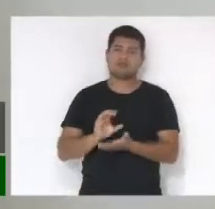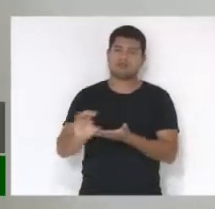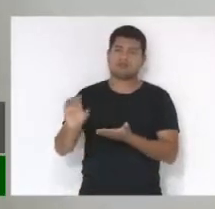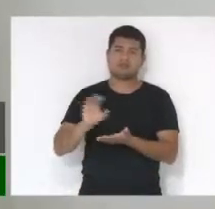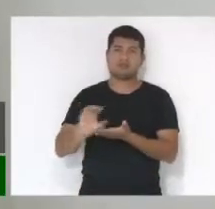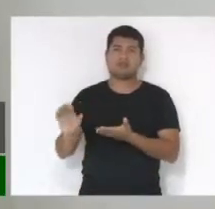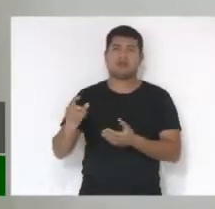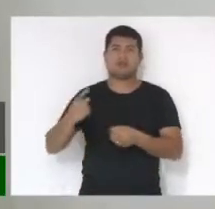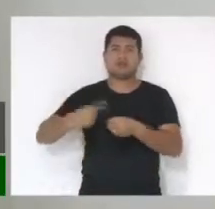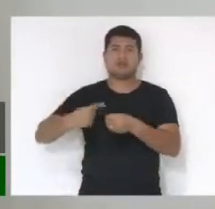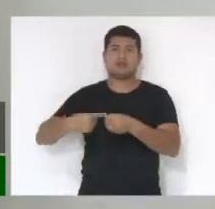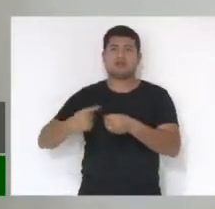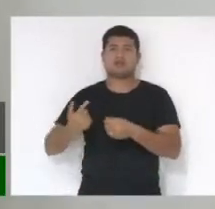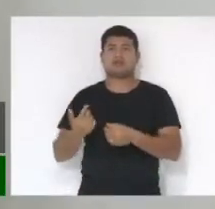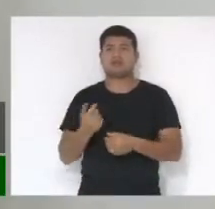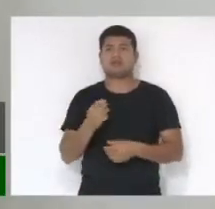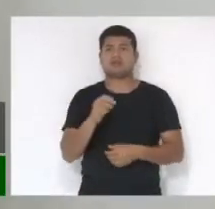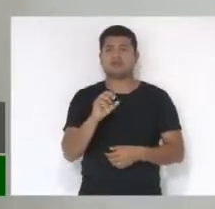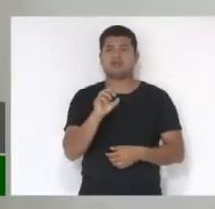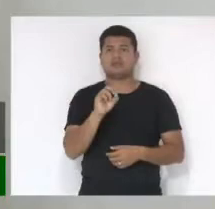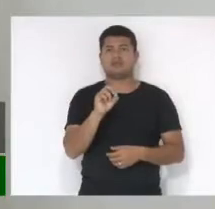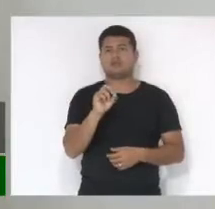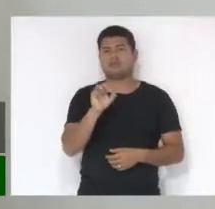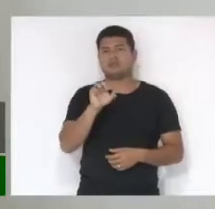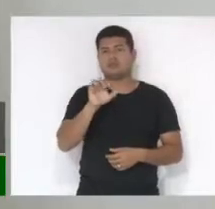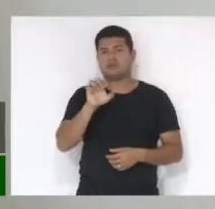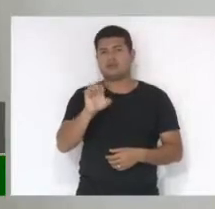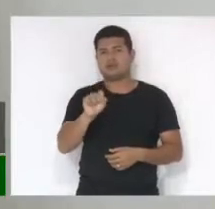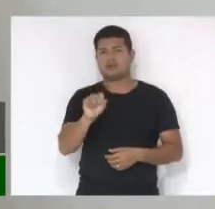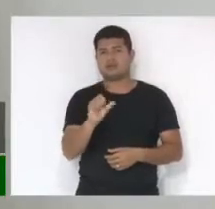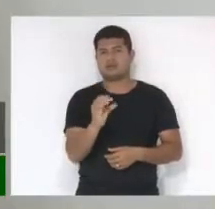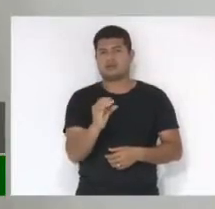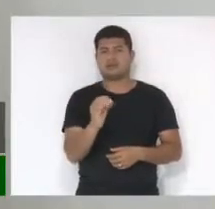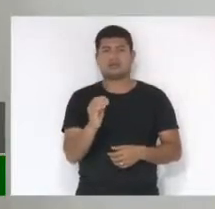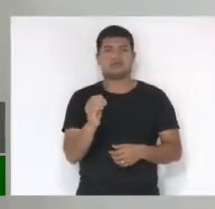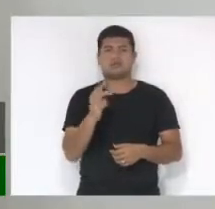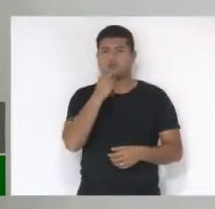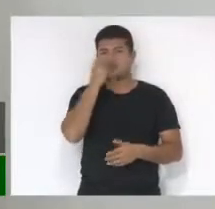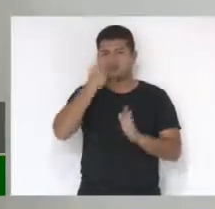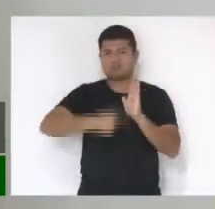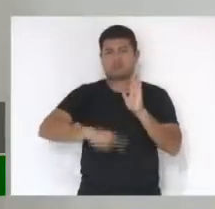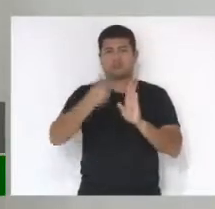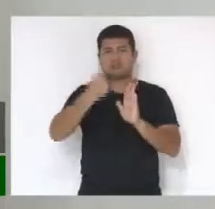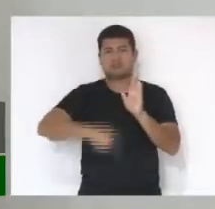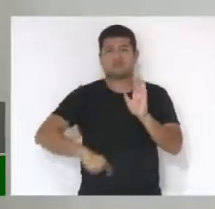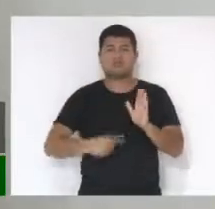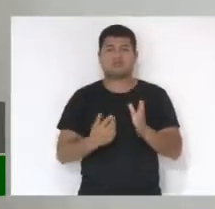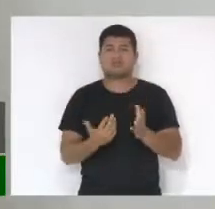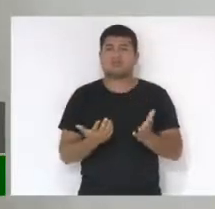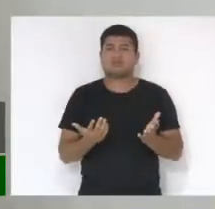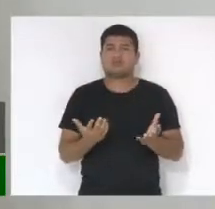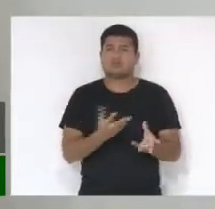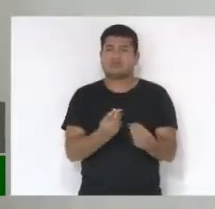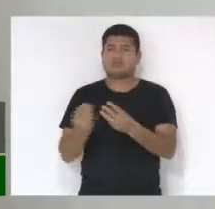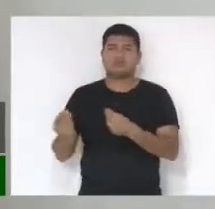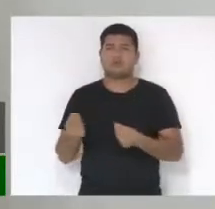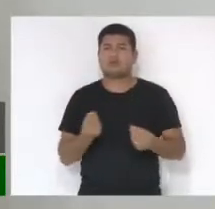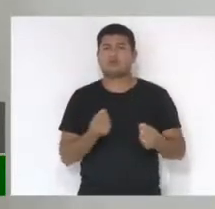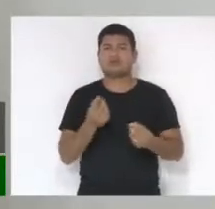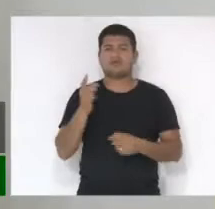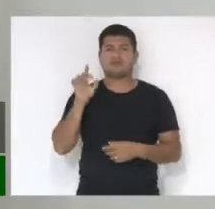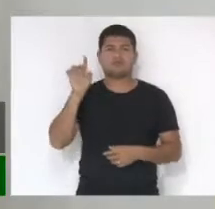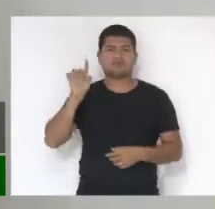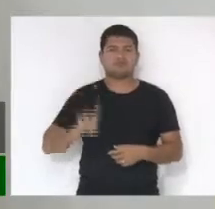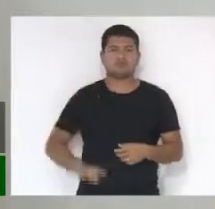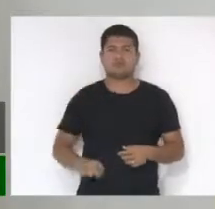sede da OLESC, e onde a OLESC seria cancelada naquele ano. Teve uma movimentação grande dos dirigentes esportivos do Estado, inclusive